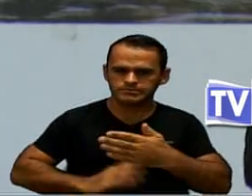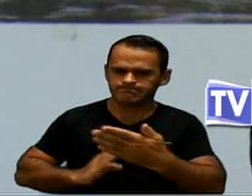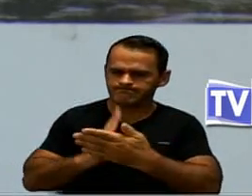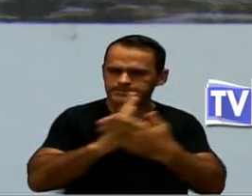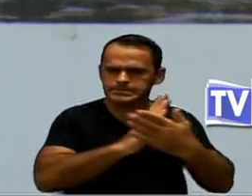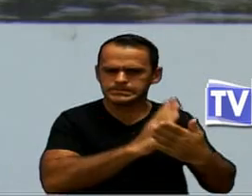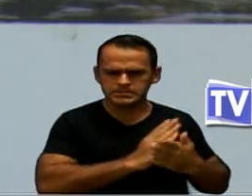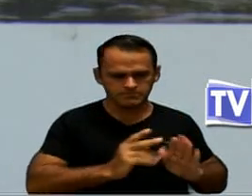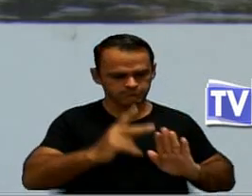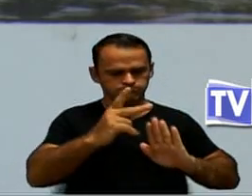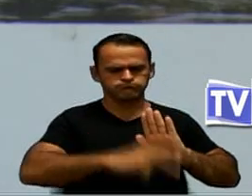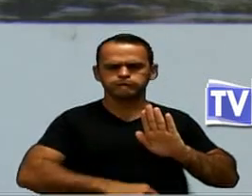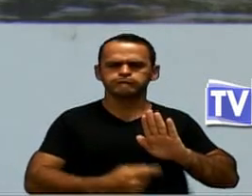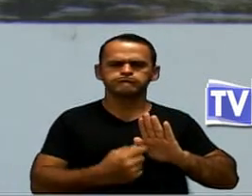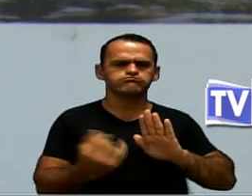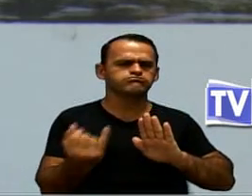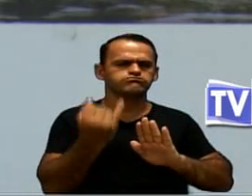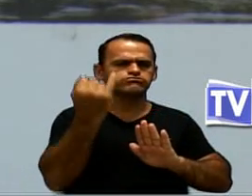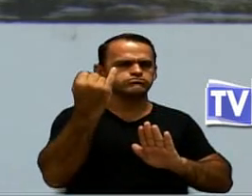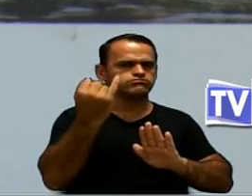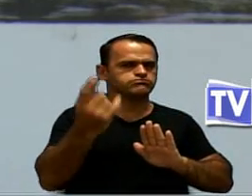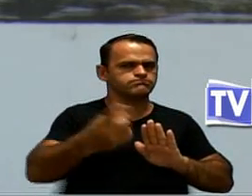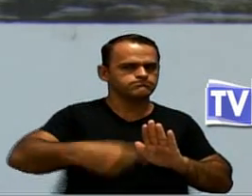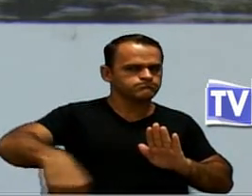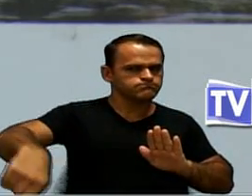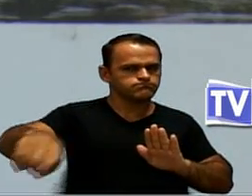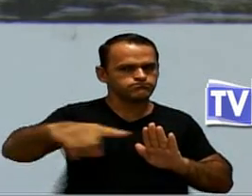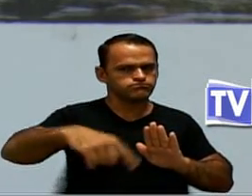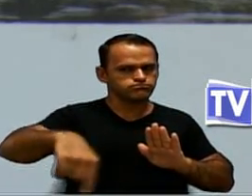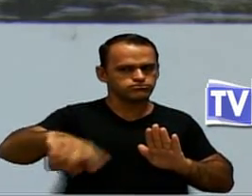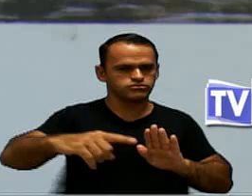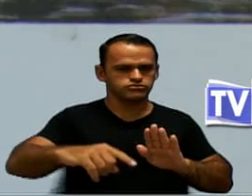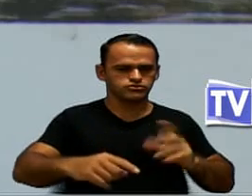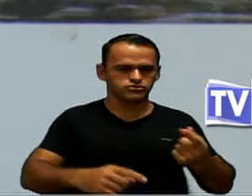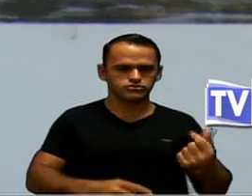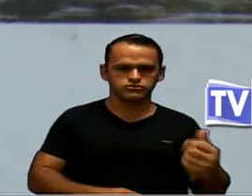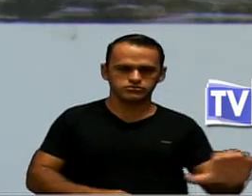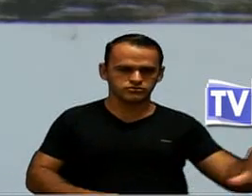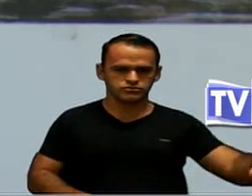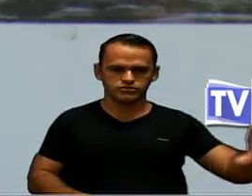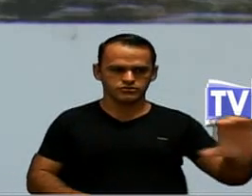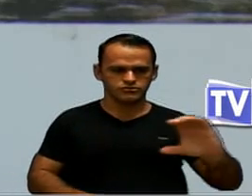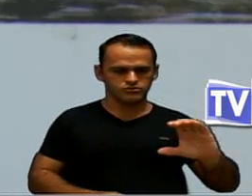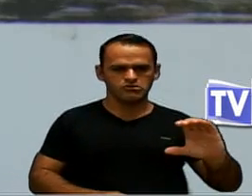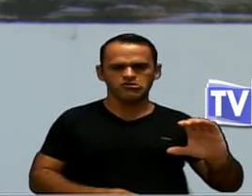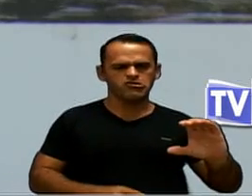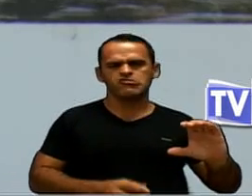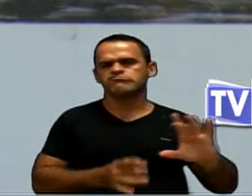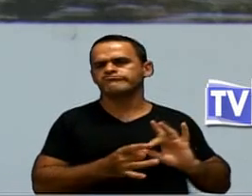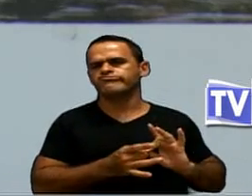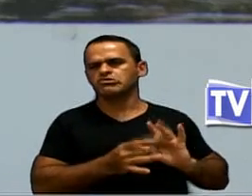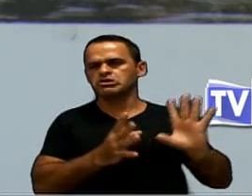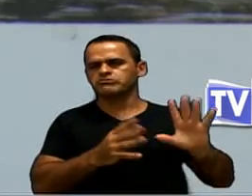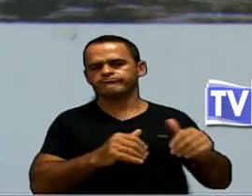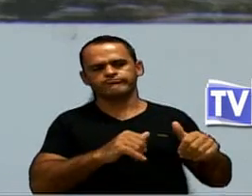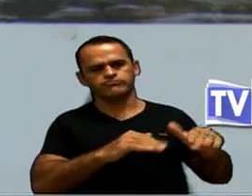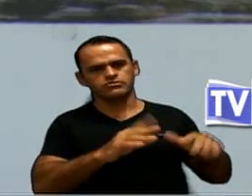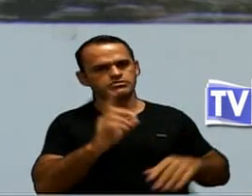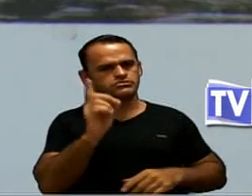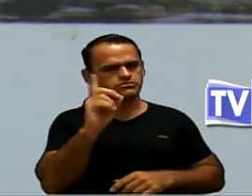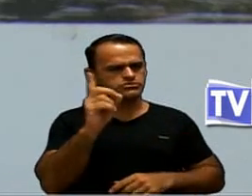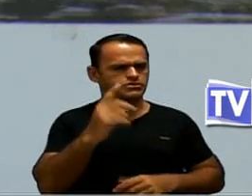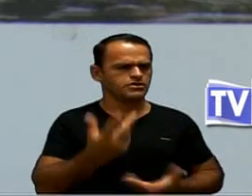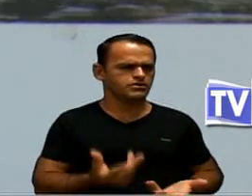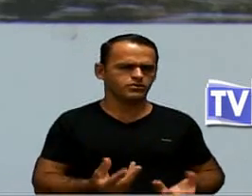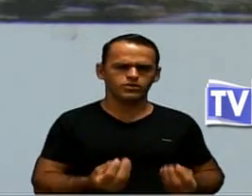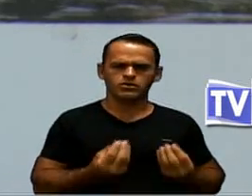cidade, a qual nós devemos atrelar esse empréstimo e não deixar esse empréstimo solto. Não tem lógica